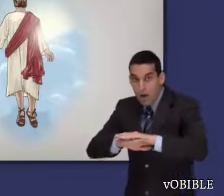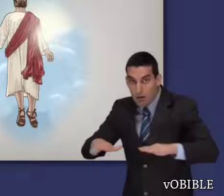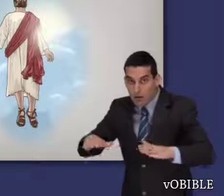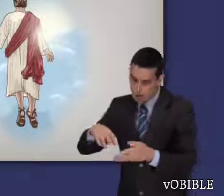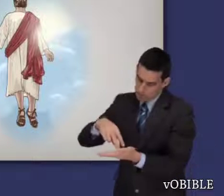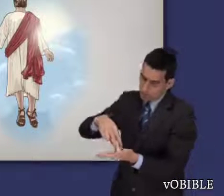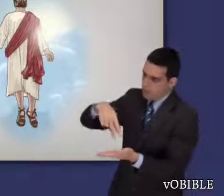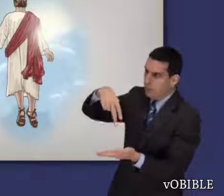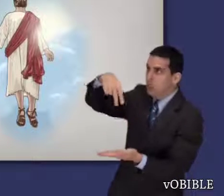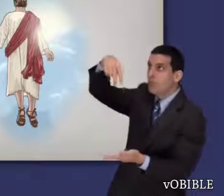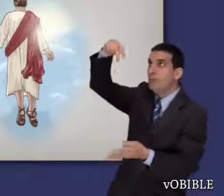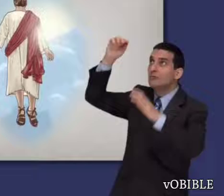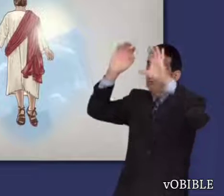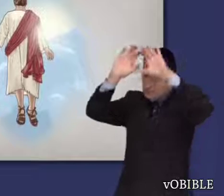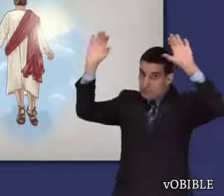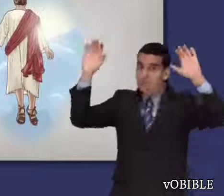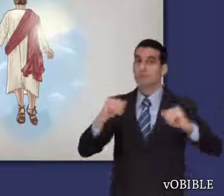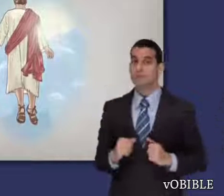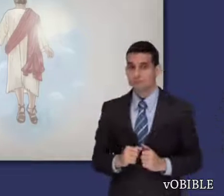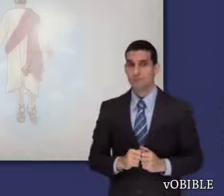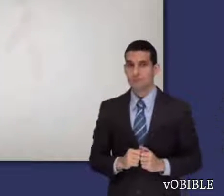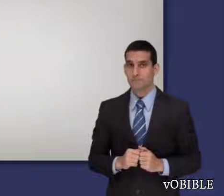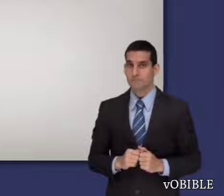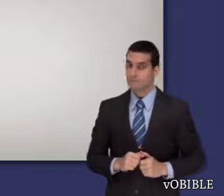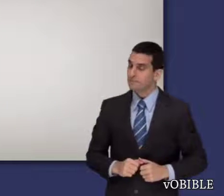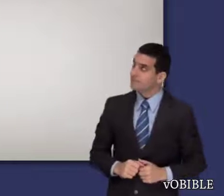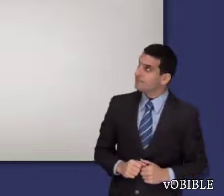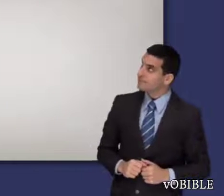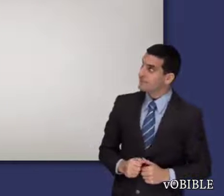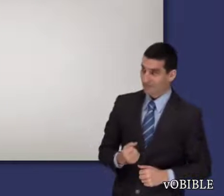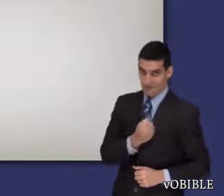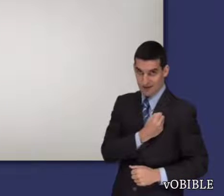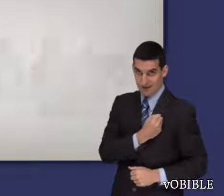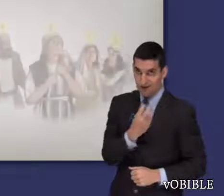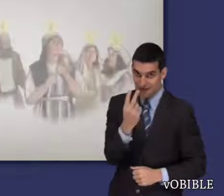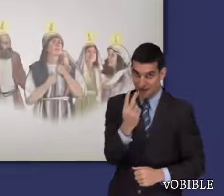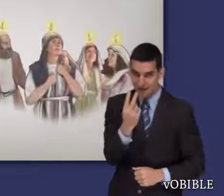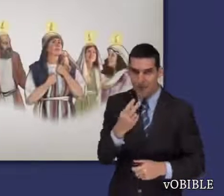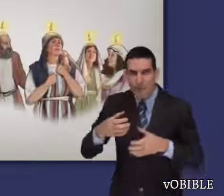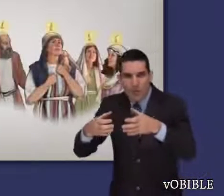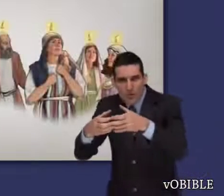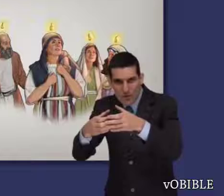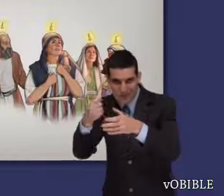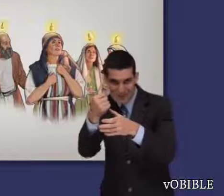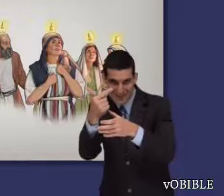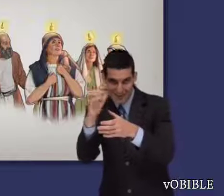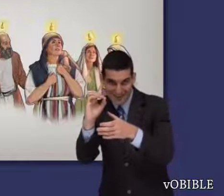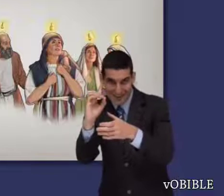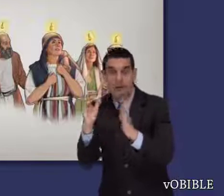terra. Depois ele sobe ao céu. O capítulo 2 relata que 10 dias depois,